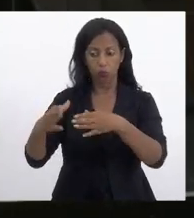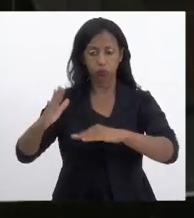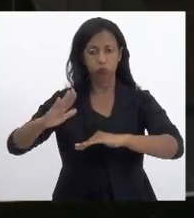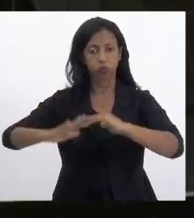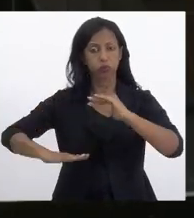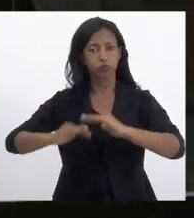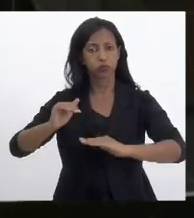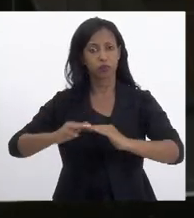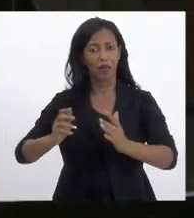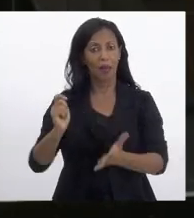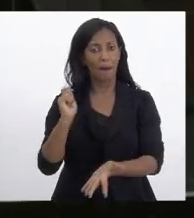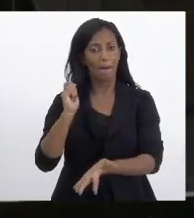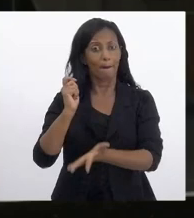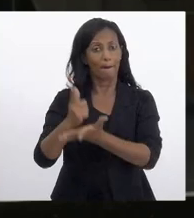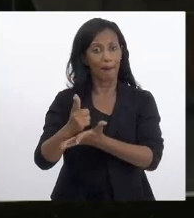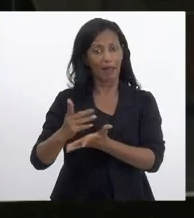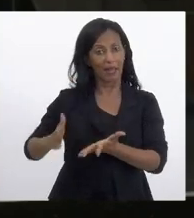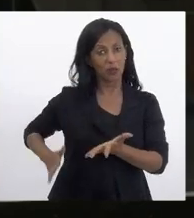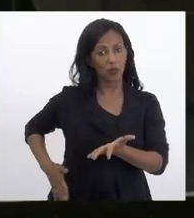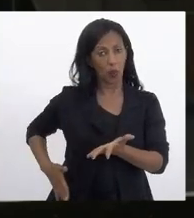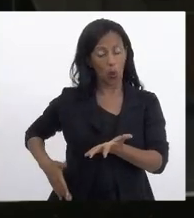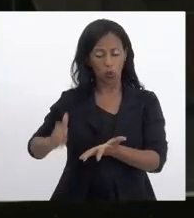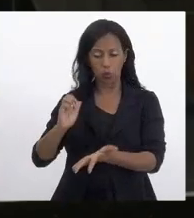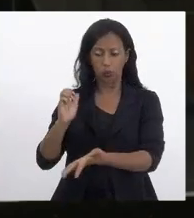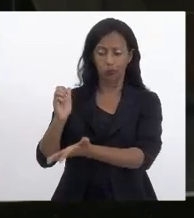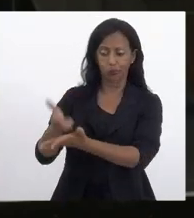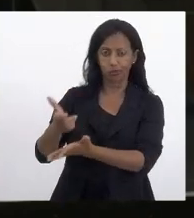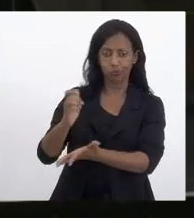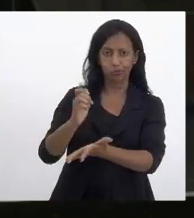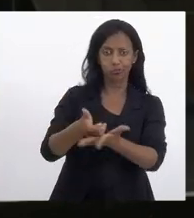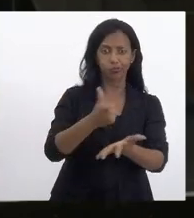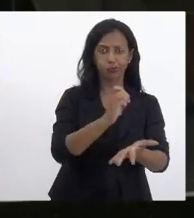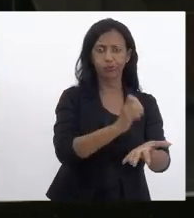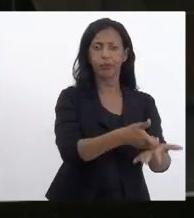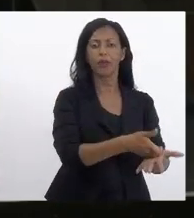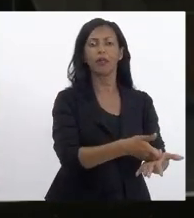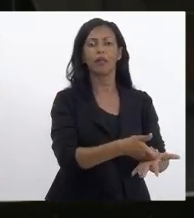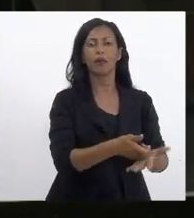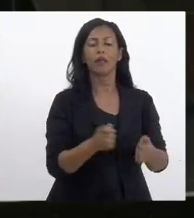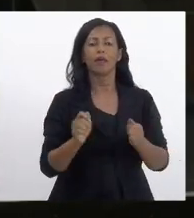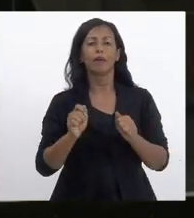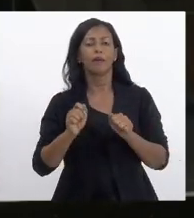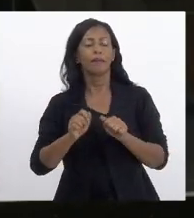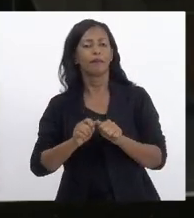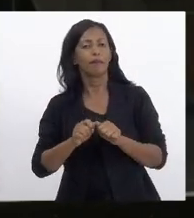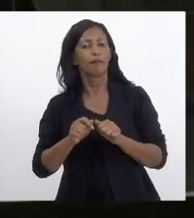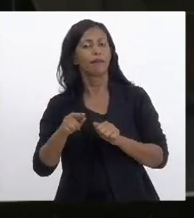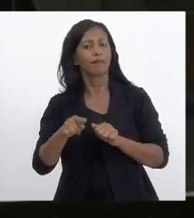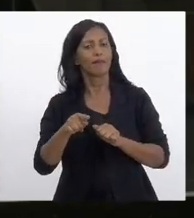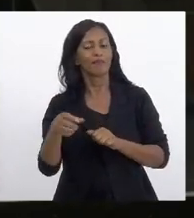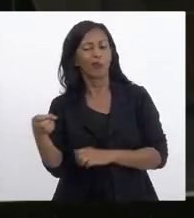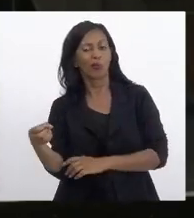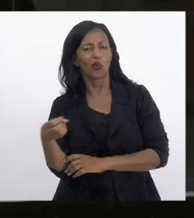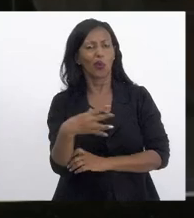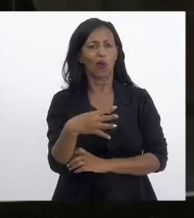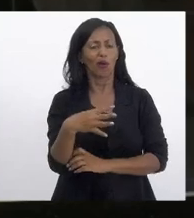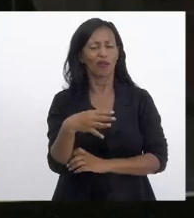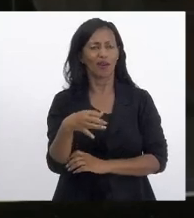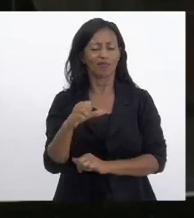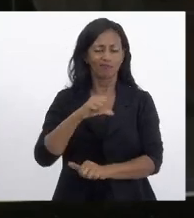que gastar dinheiro dos seus próprios bolsos para fazer frente a essa nova